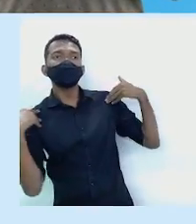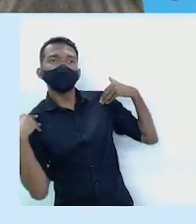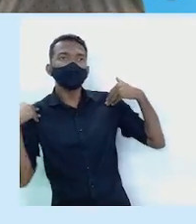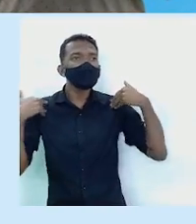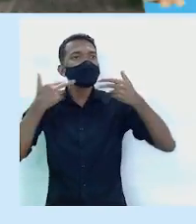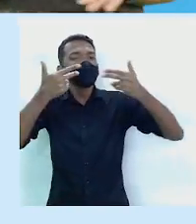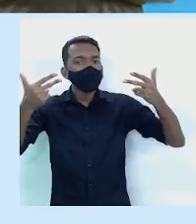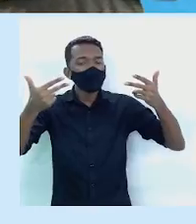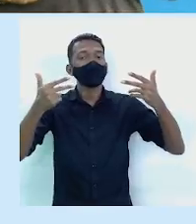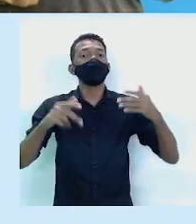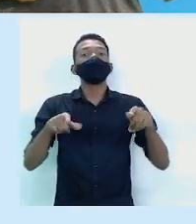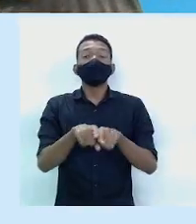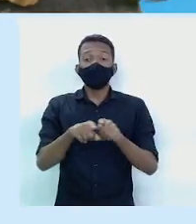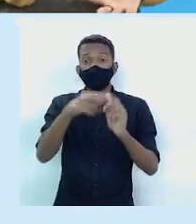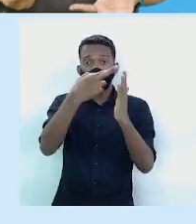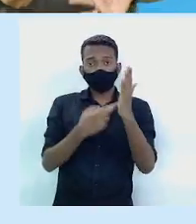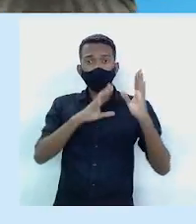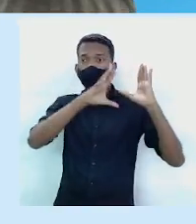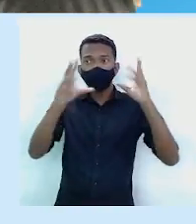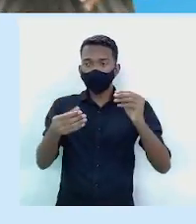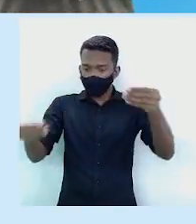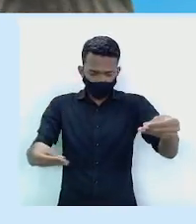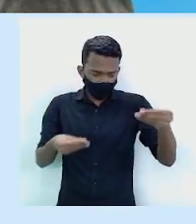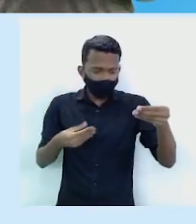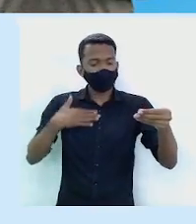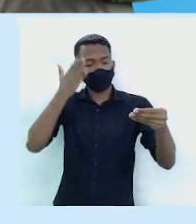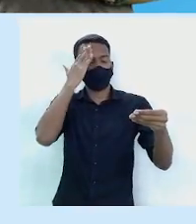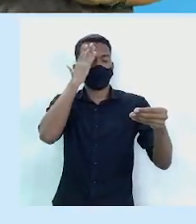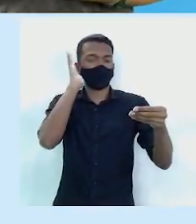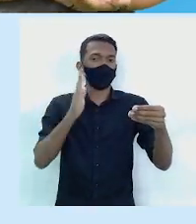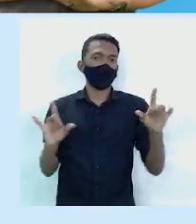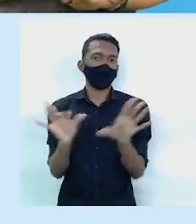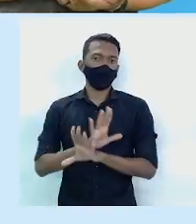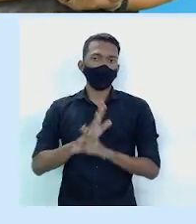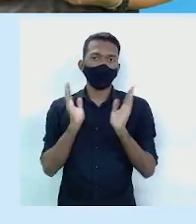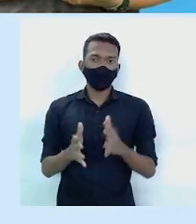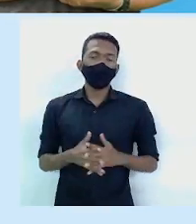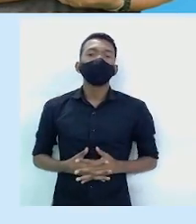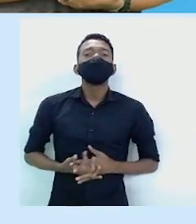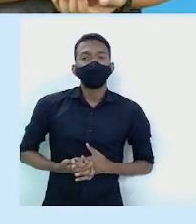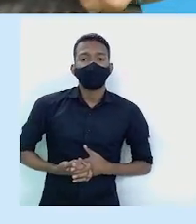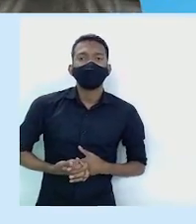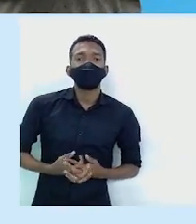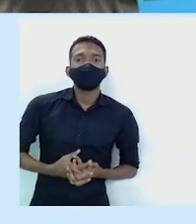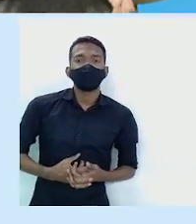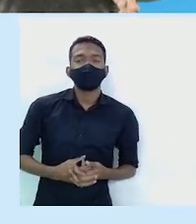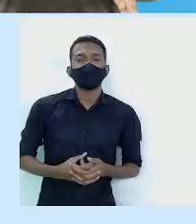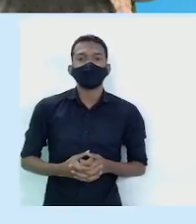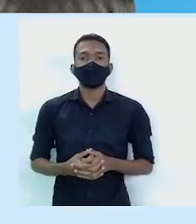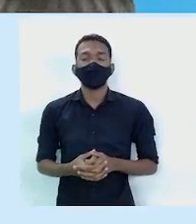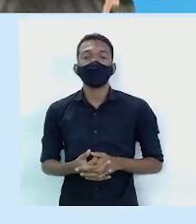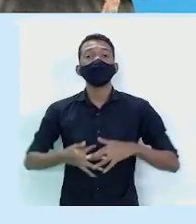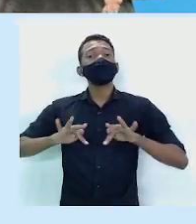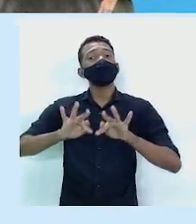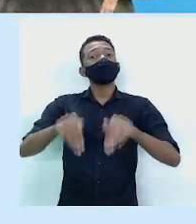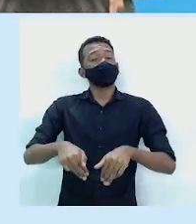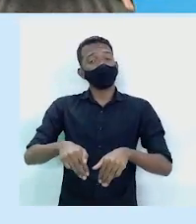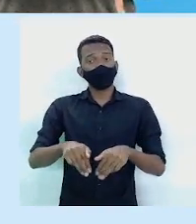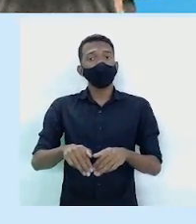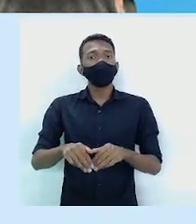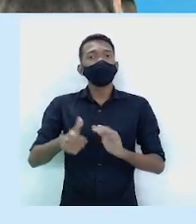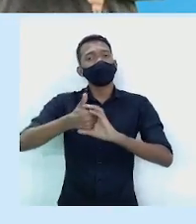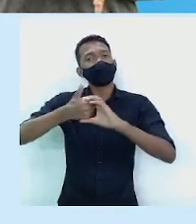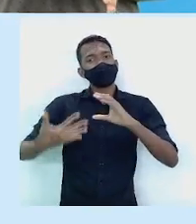para todos os profissionais envolvidos dentro desta atividade, certo? E, por fim, outra